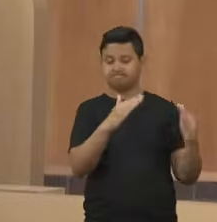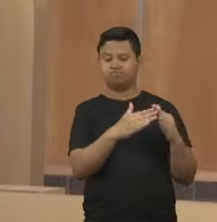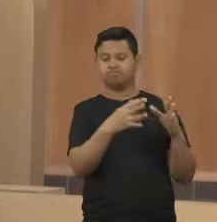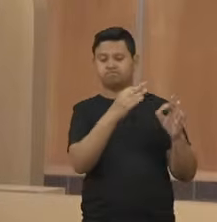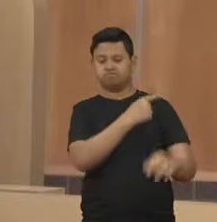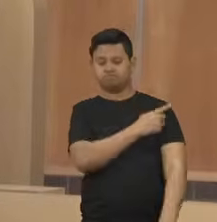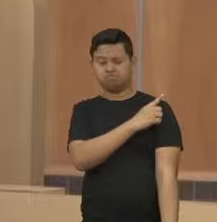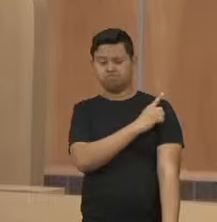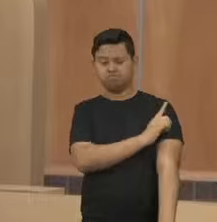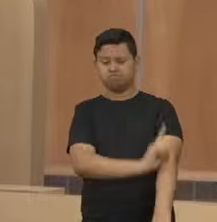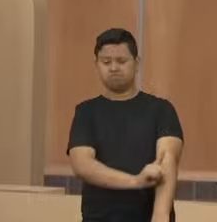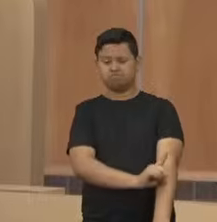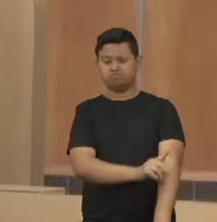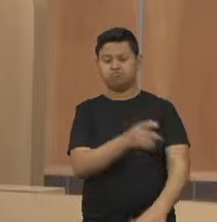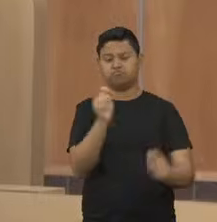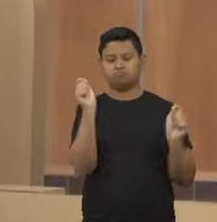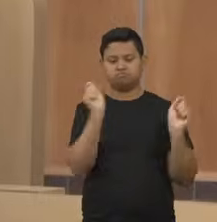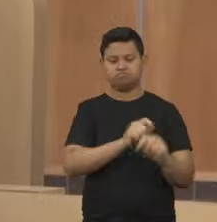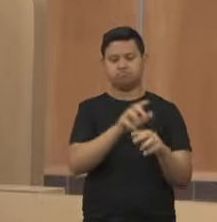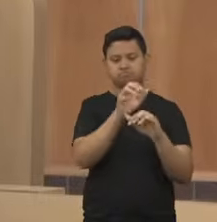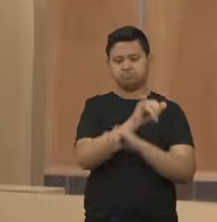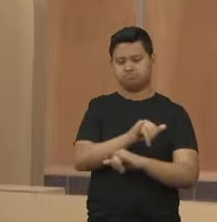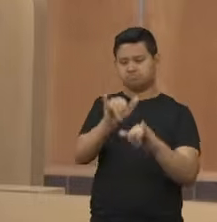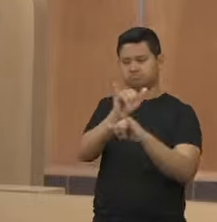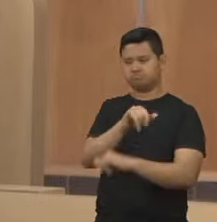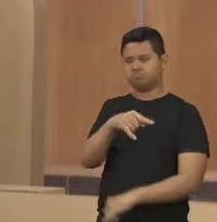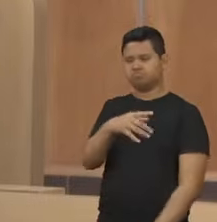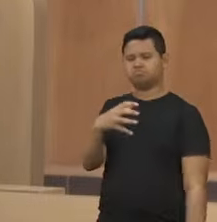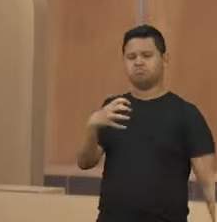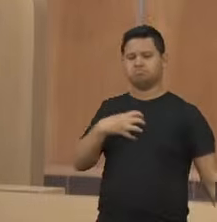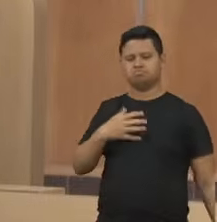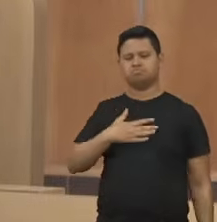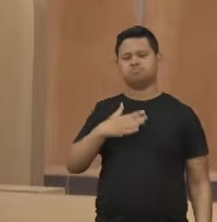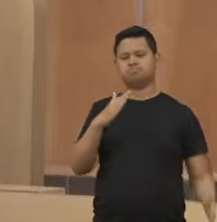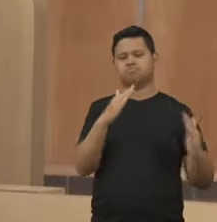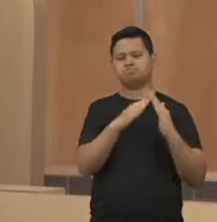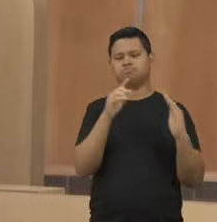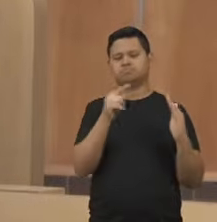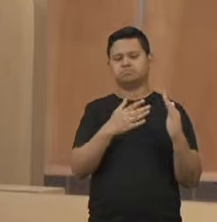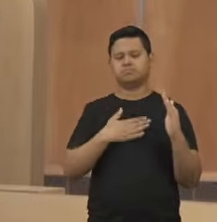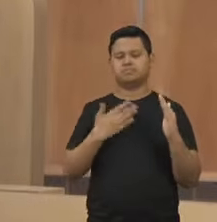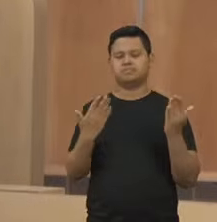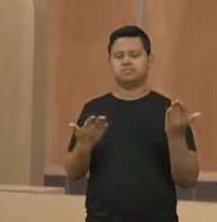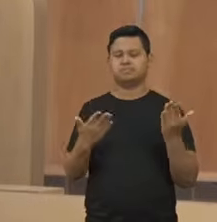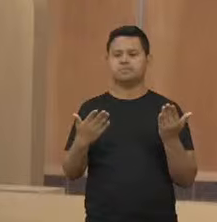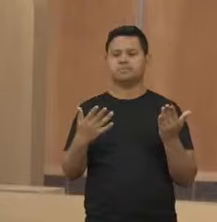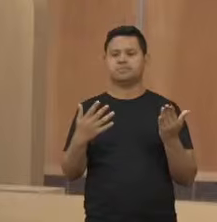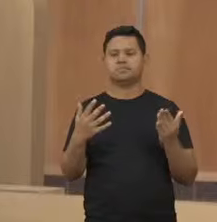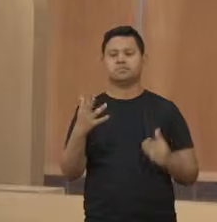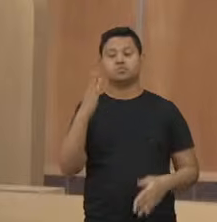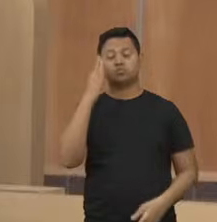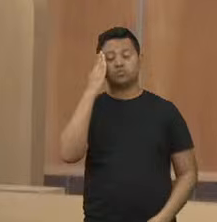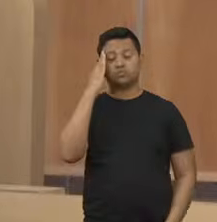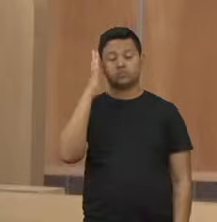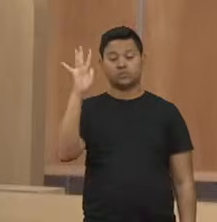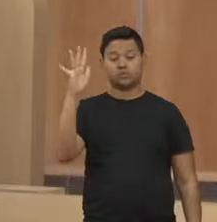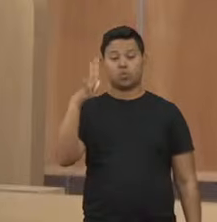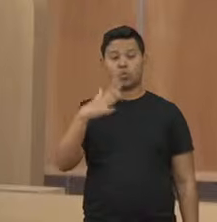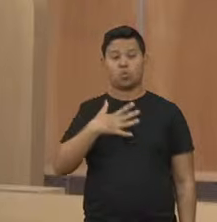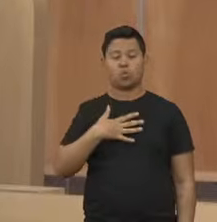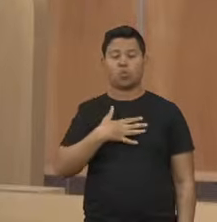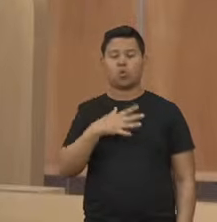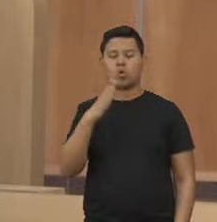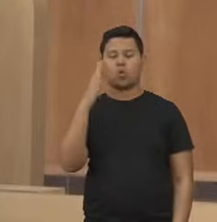digna e possam dizer: esse lar é meu. O maior sonho do brasileiro é ter um